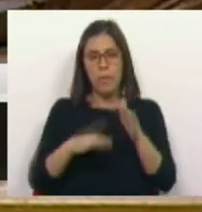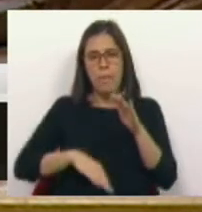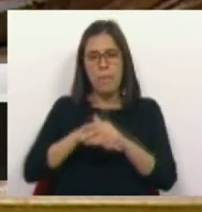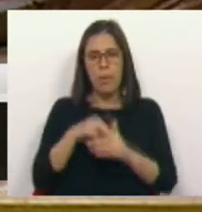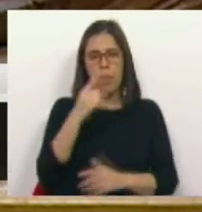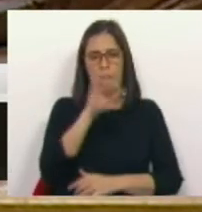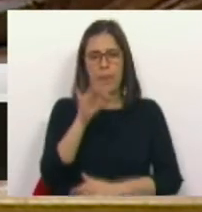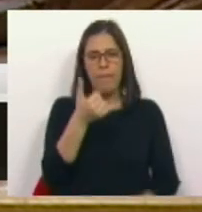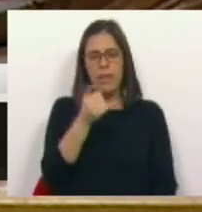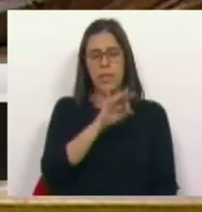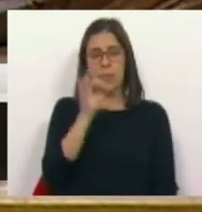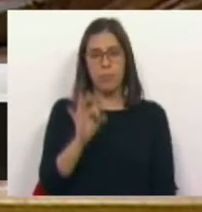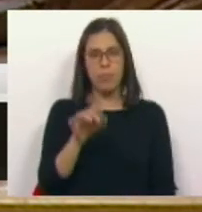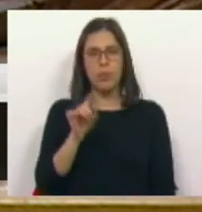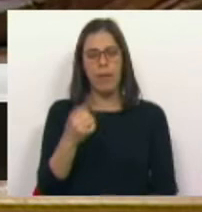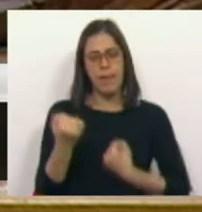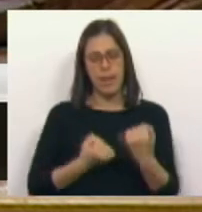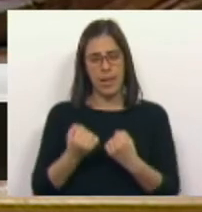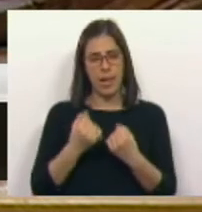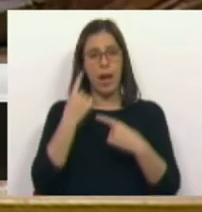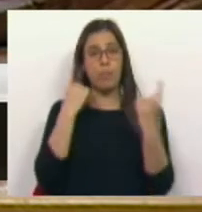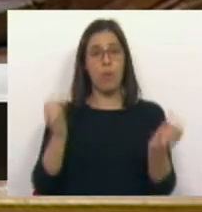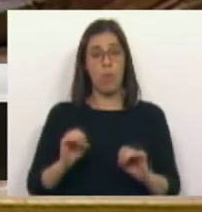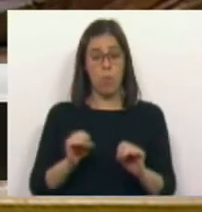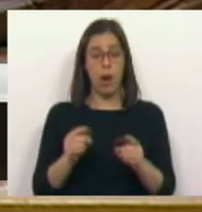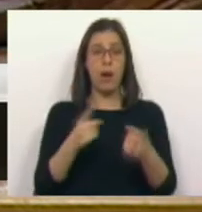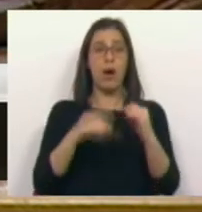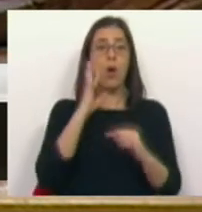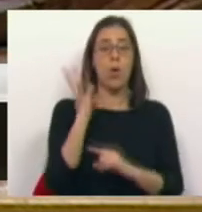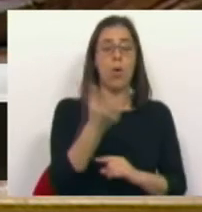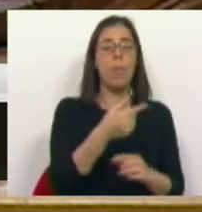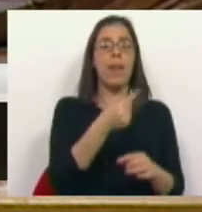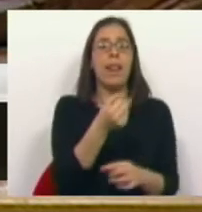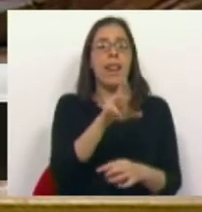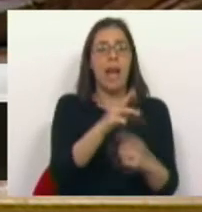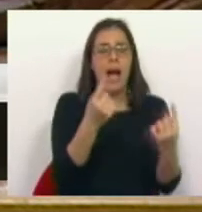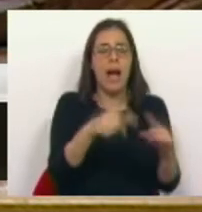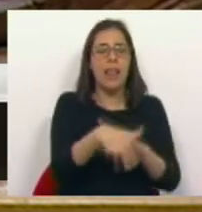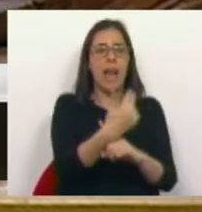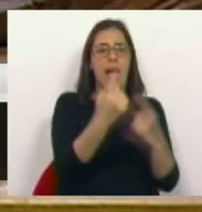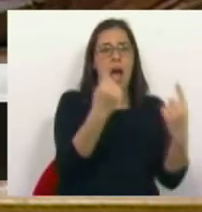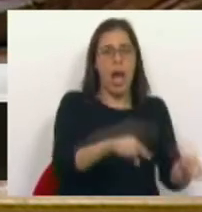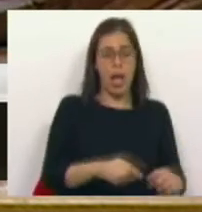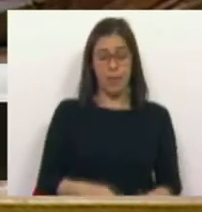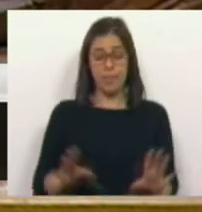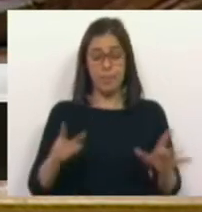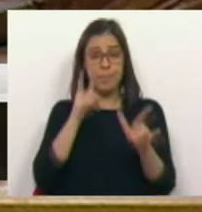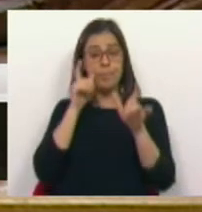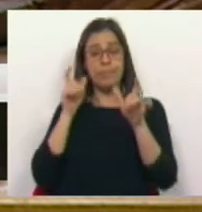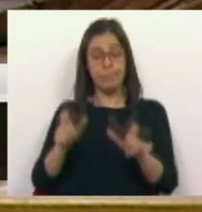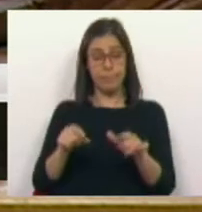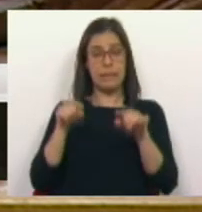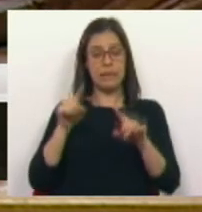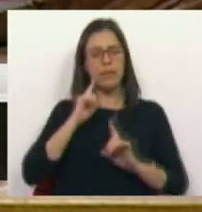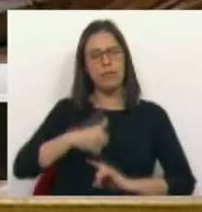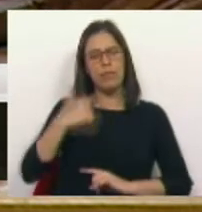de uma cota de 25% de veículos descaracterizados face ao número de táxis existentes. A contingentação é um